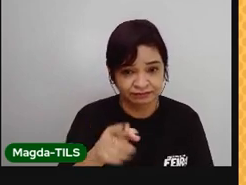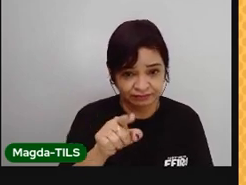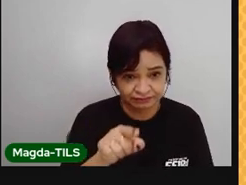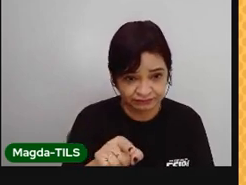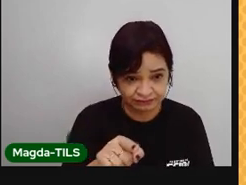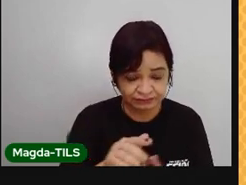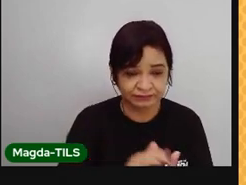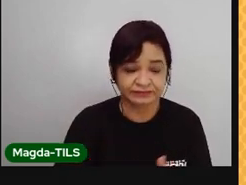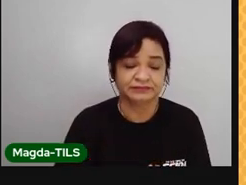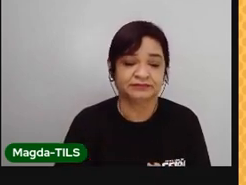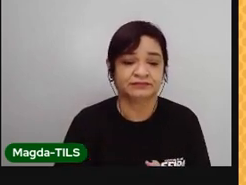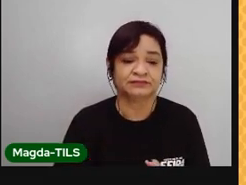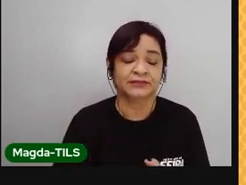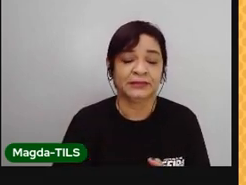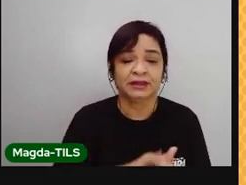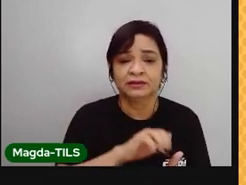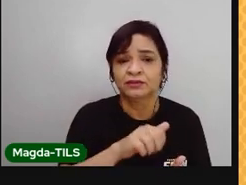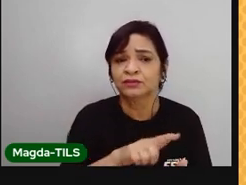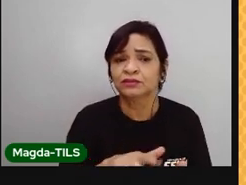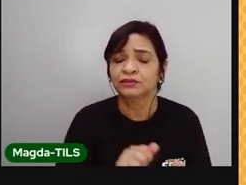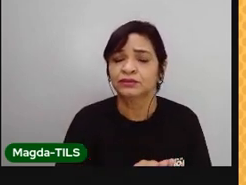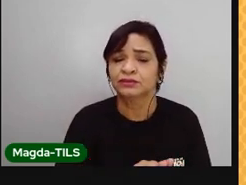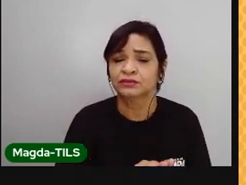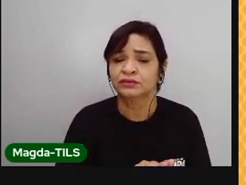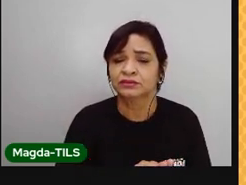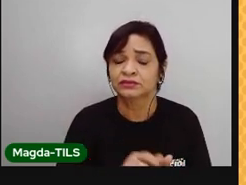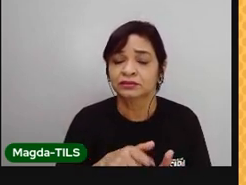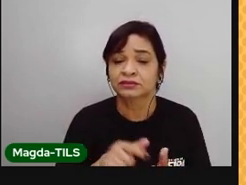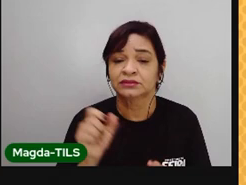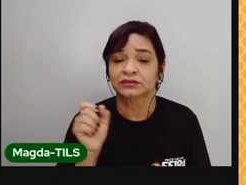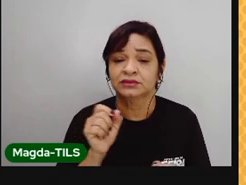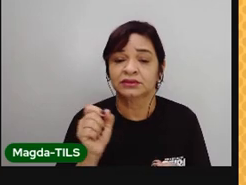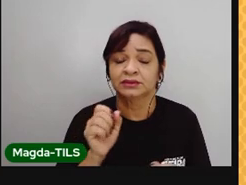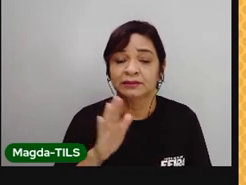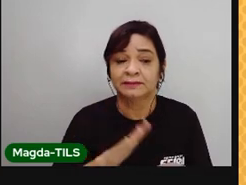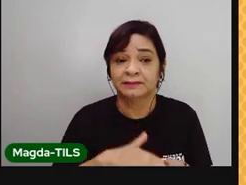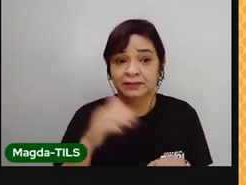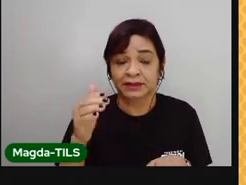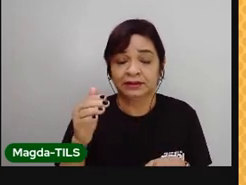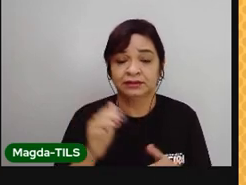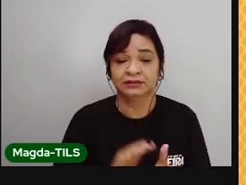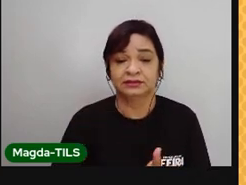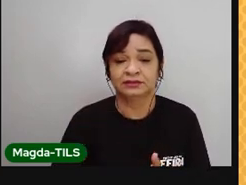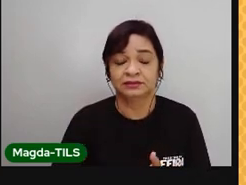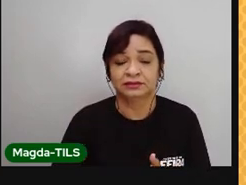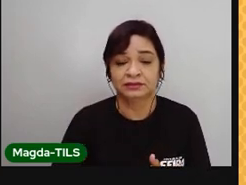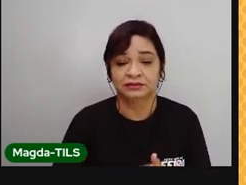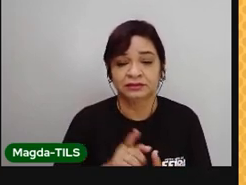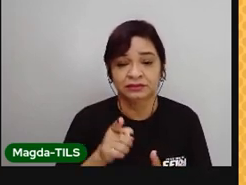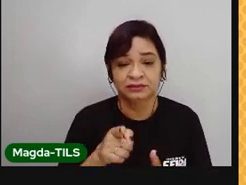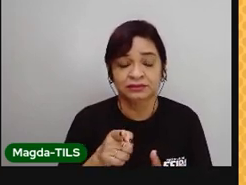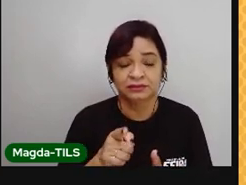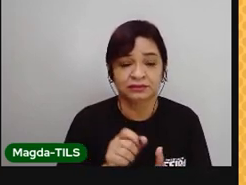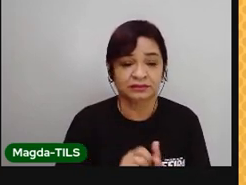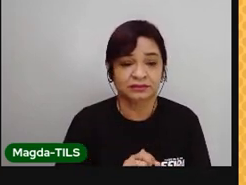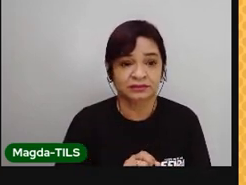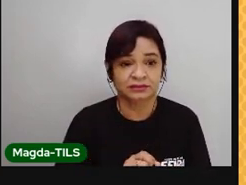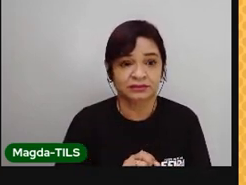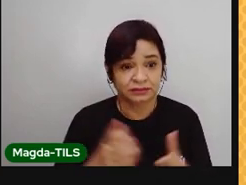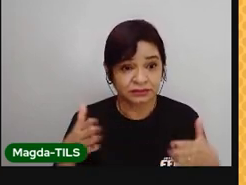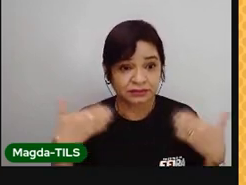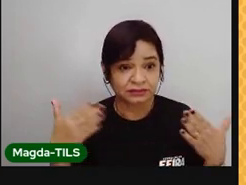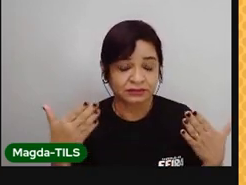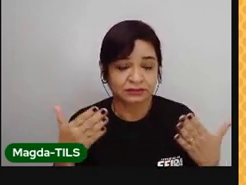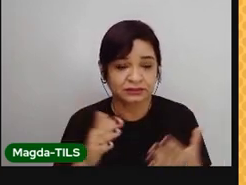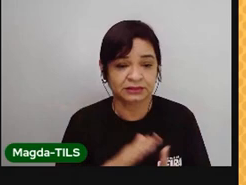mês de junho, o hemisfério norte está recebendo uma radiação bem maior do que o hemisfério sul. Portanto, aqui vai ser o verão e no